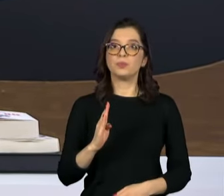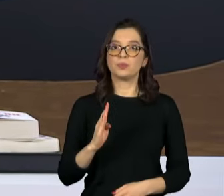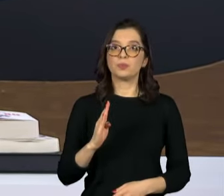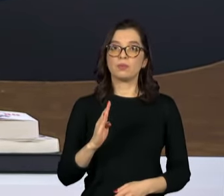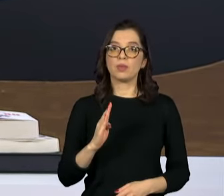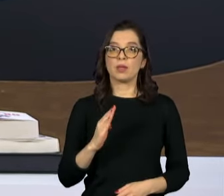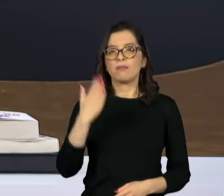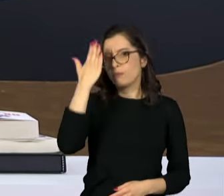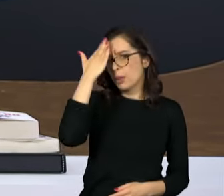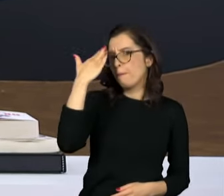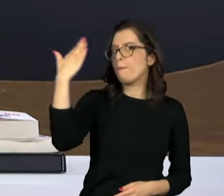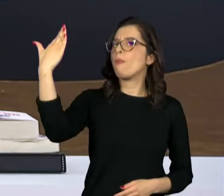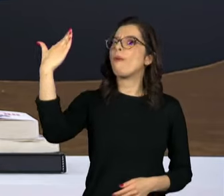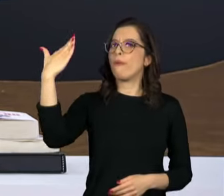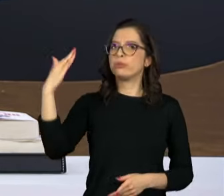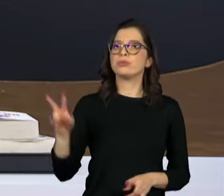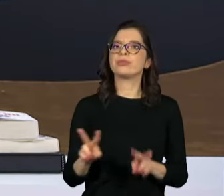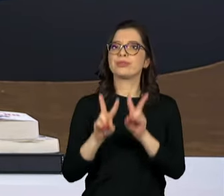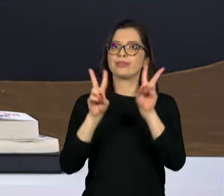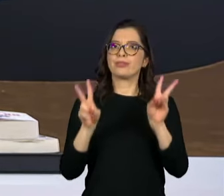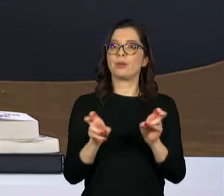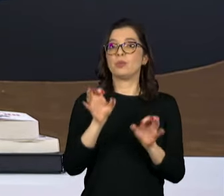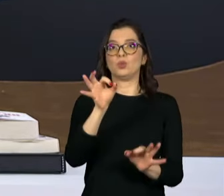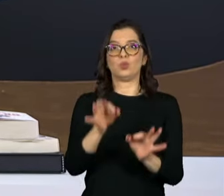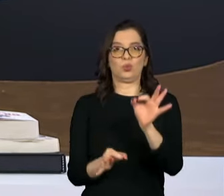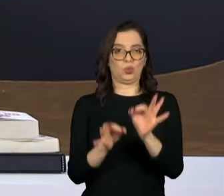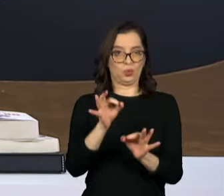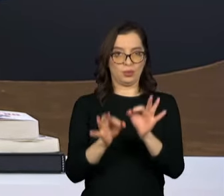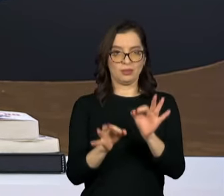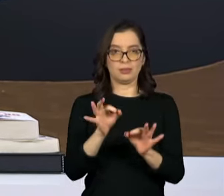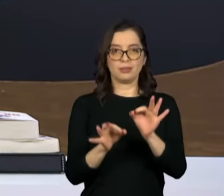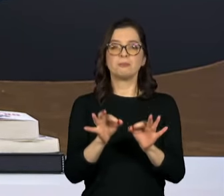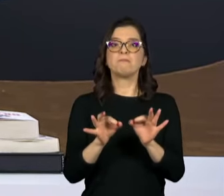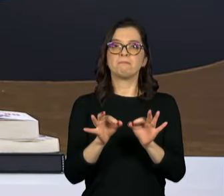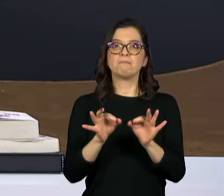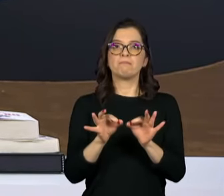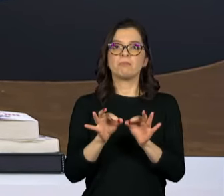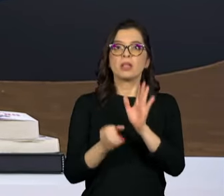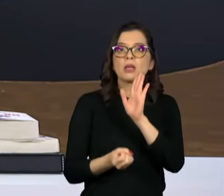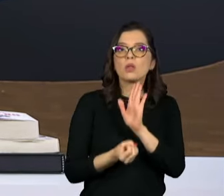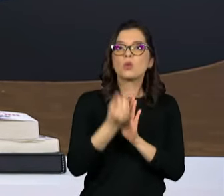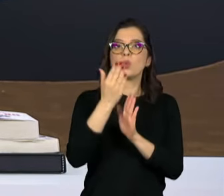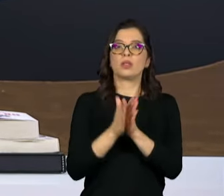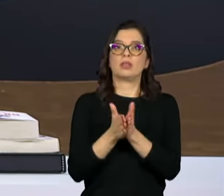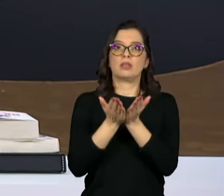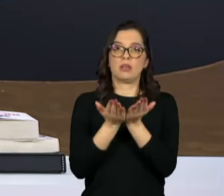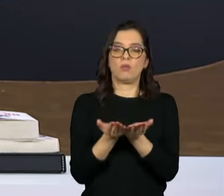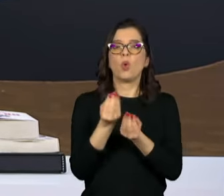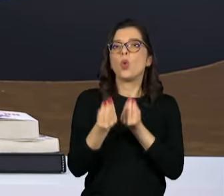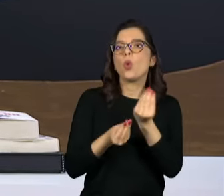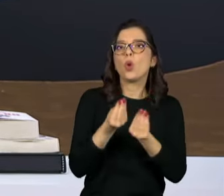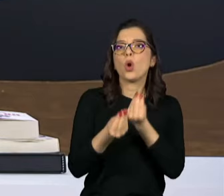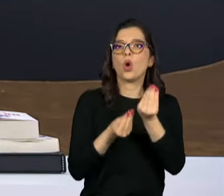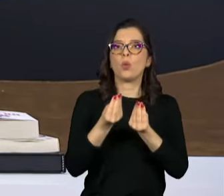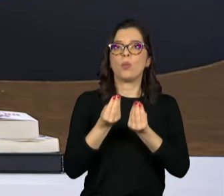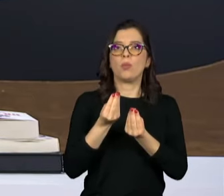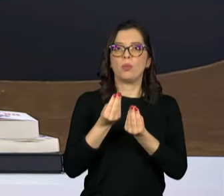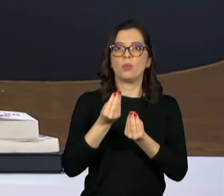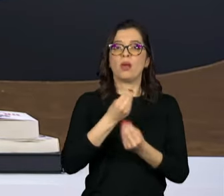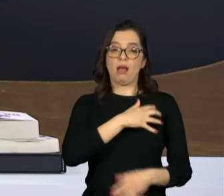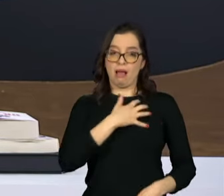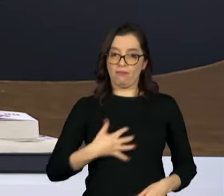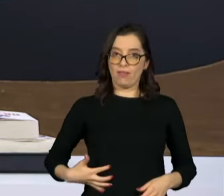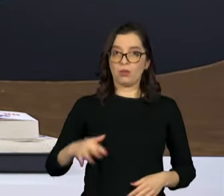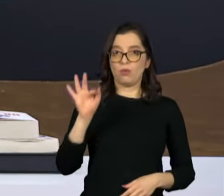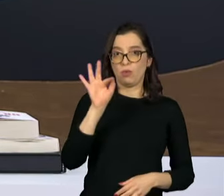o best-seller Justiça, que nasceu do curso homônimo que ele leciona há mais de duas décadas em Harvard e pelo